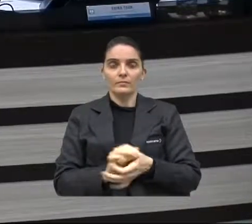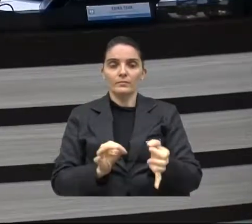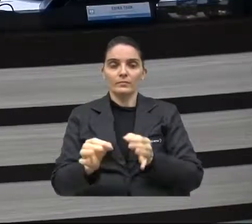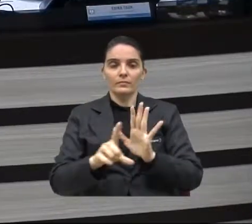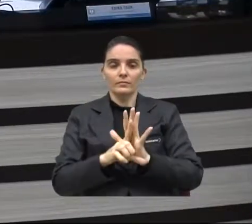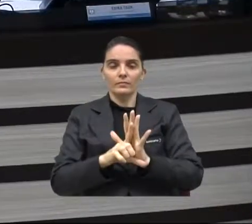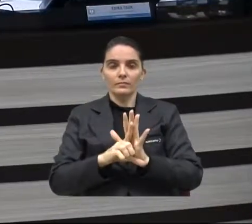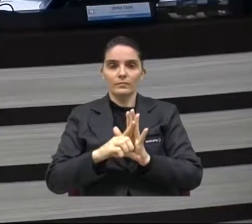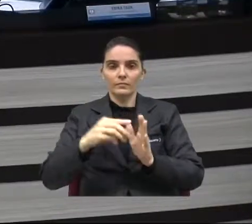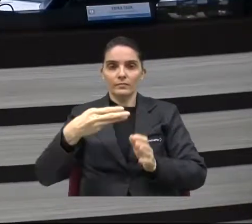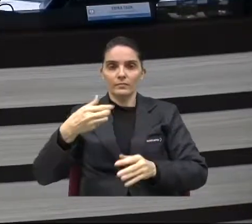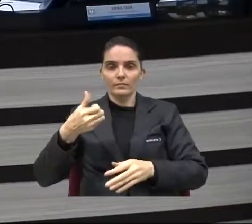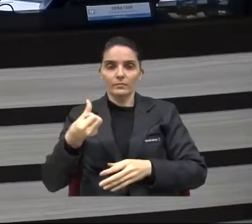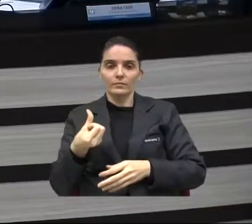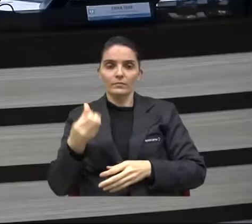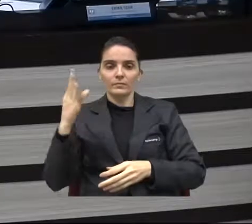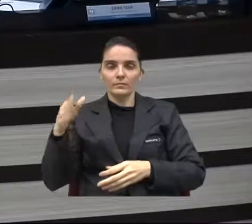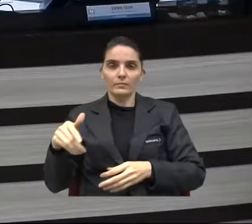Projeto de Lei